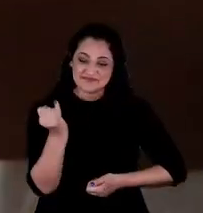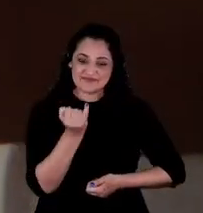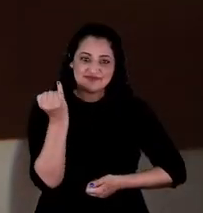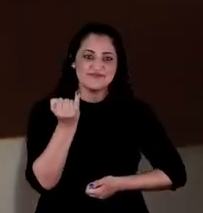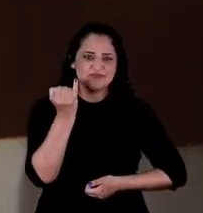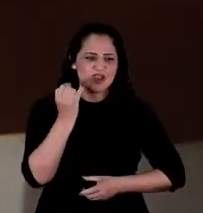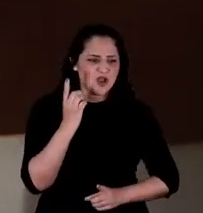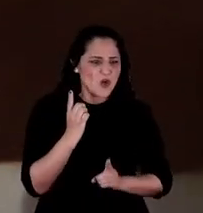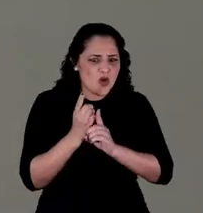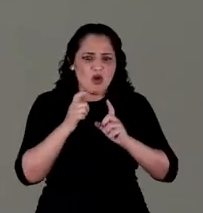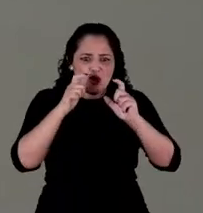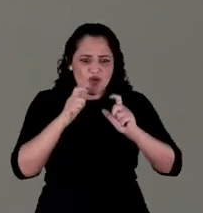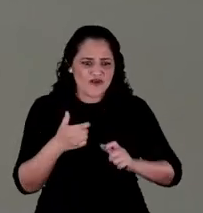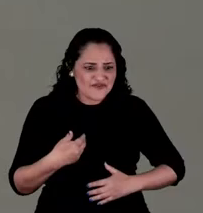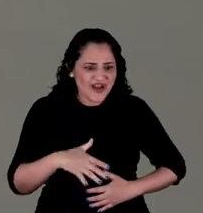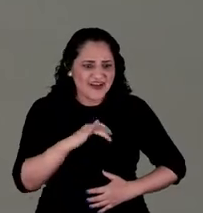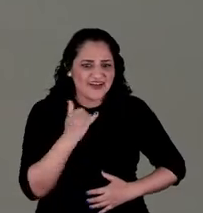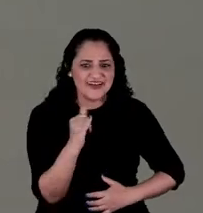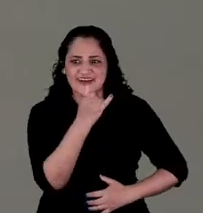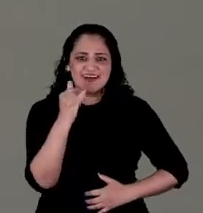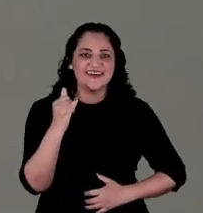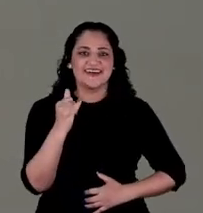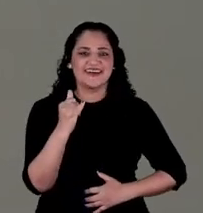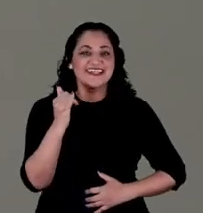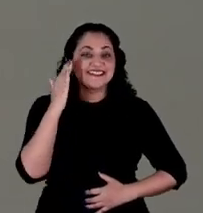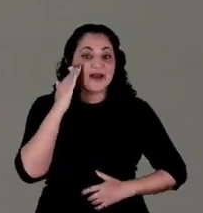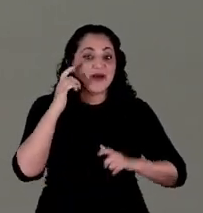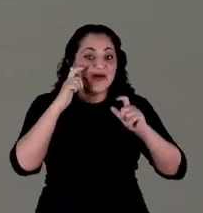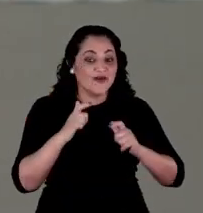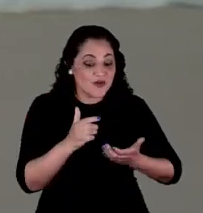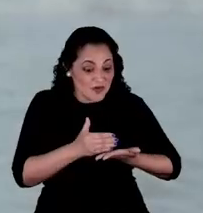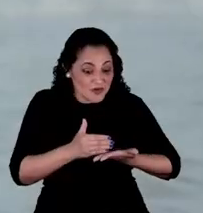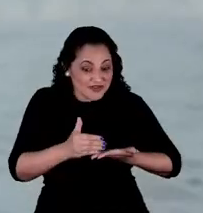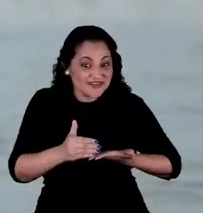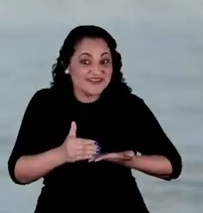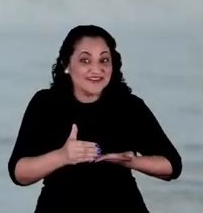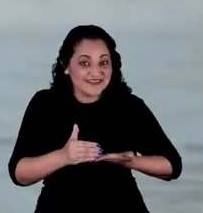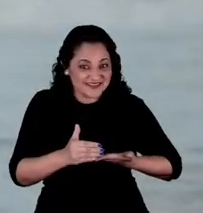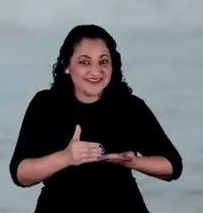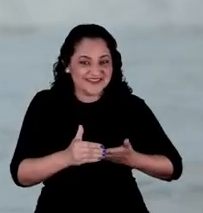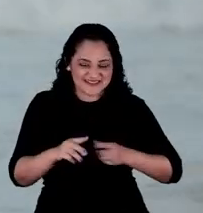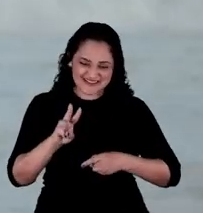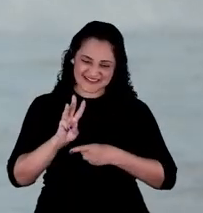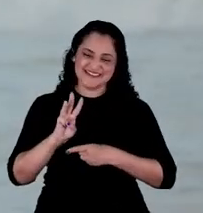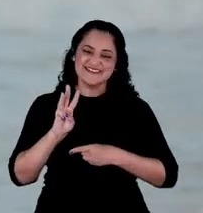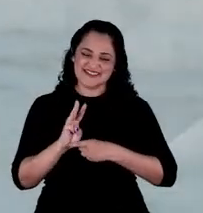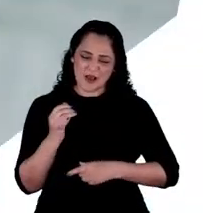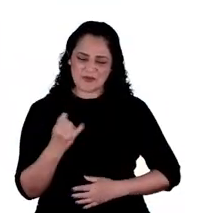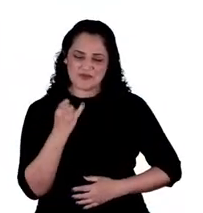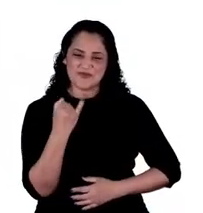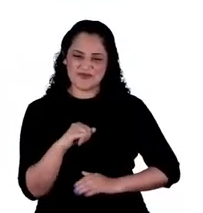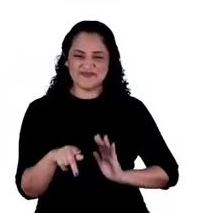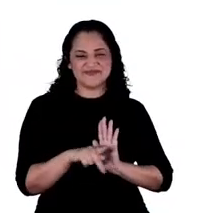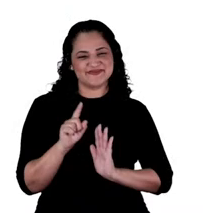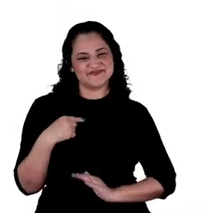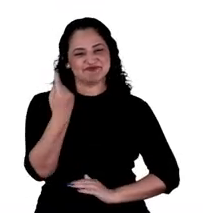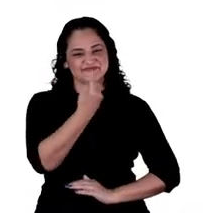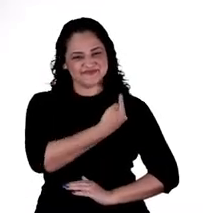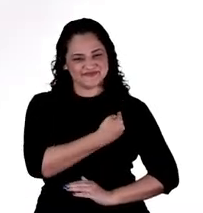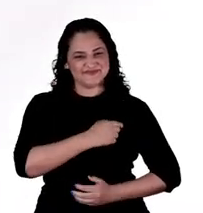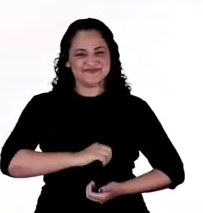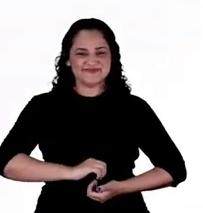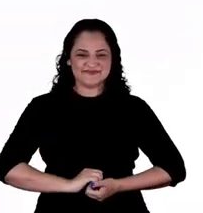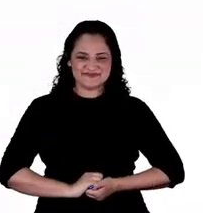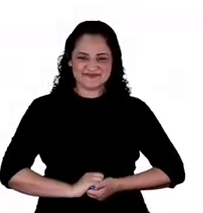e tão importante quanto descobrir para onde ela vai essa ver de onde ela vem Shell energia